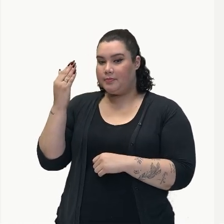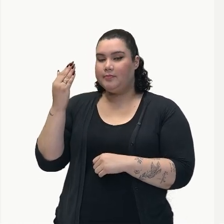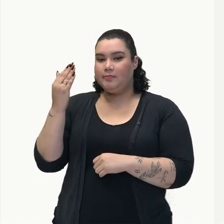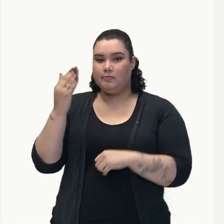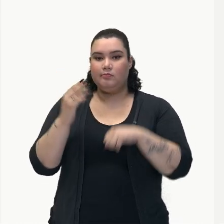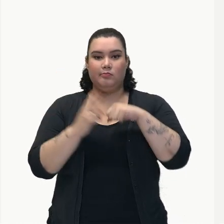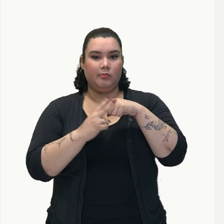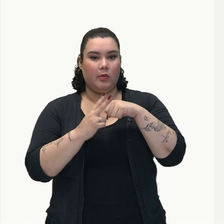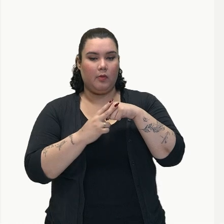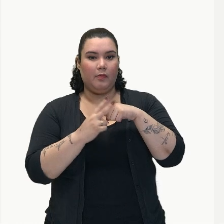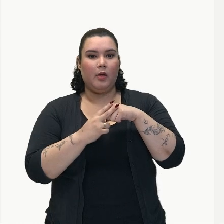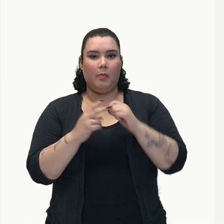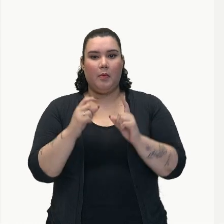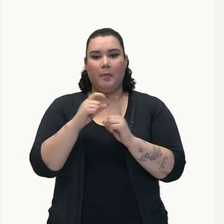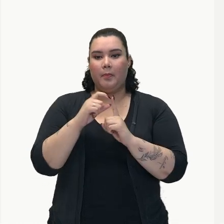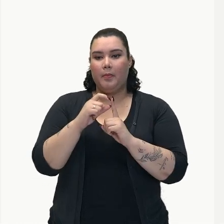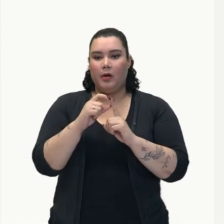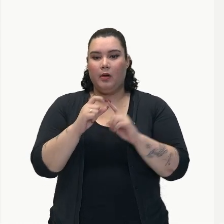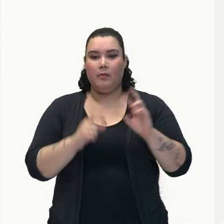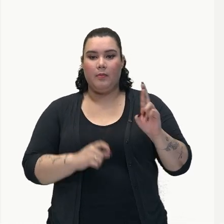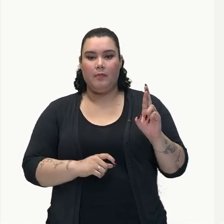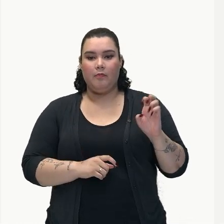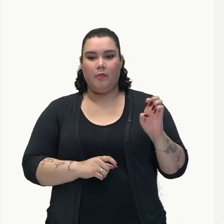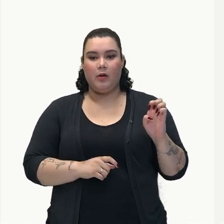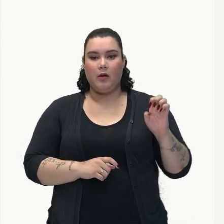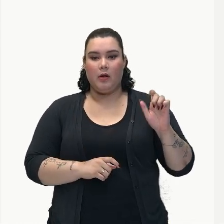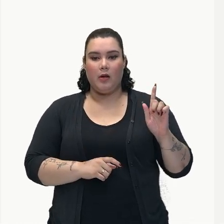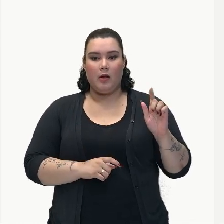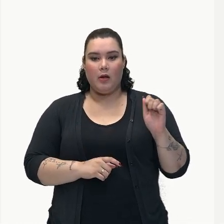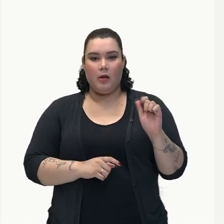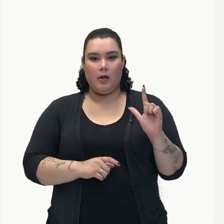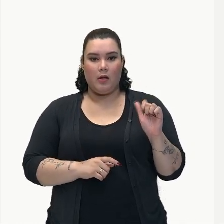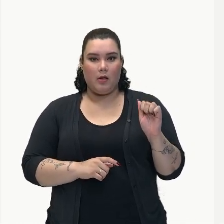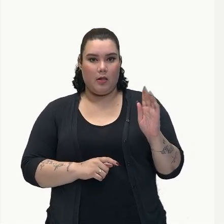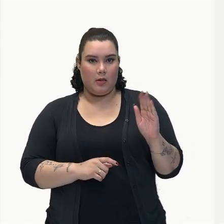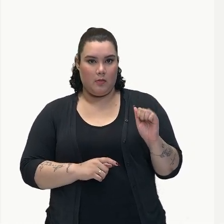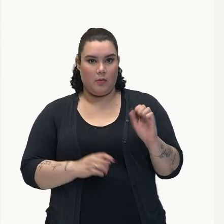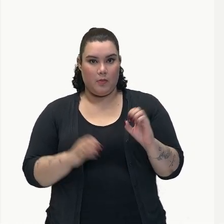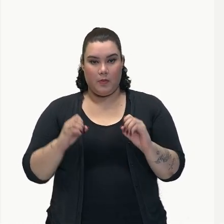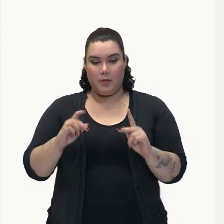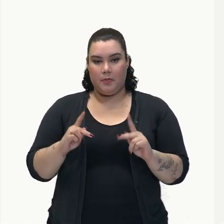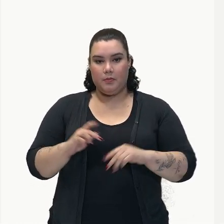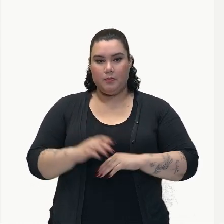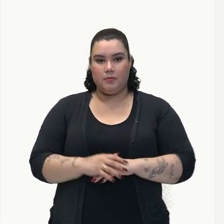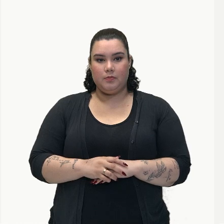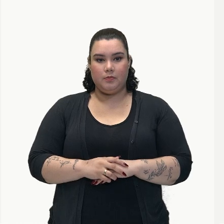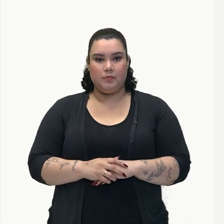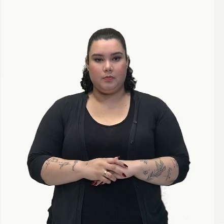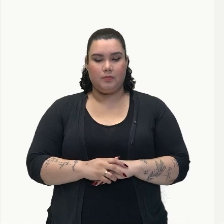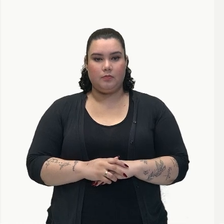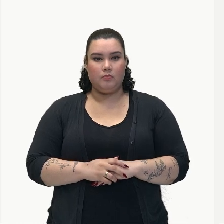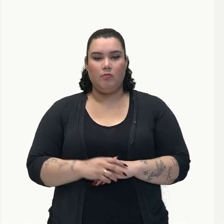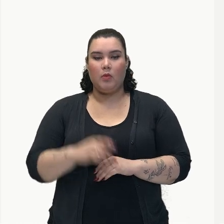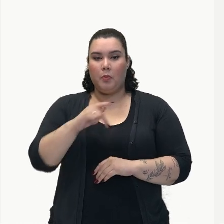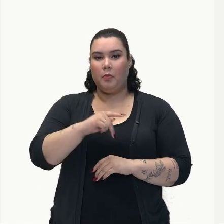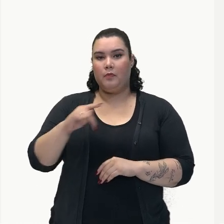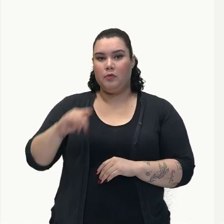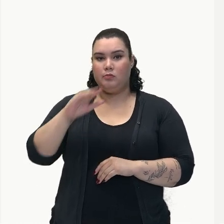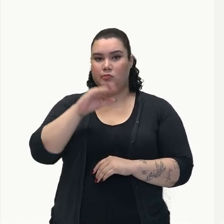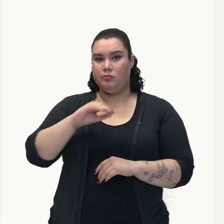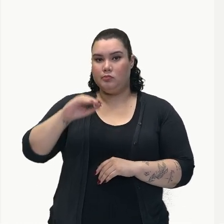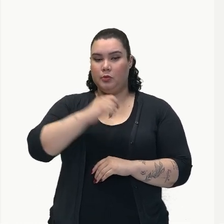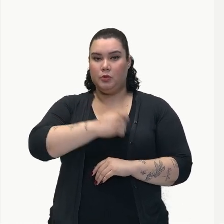verbo. Regalaba, ok? Vamos lá, adelante. Desde la casa de mi